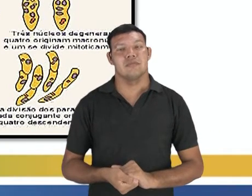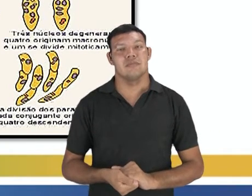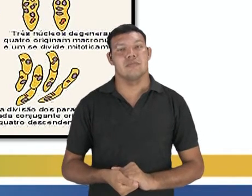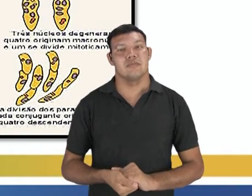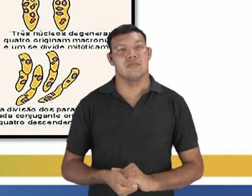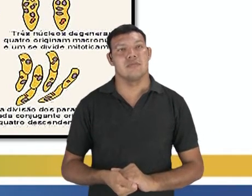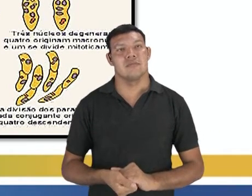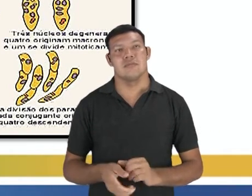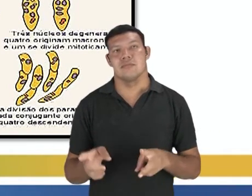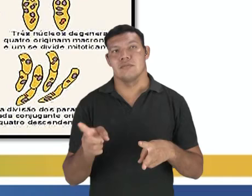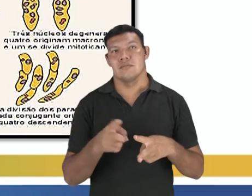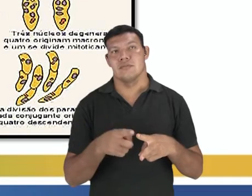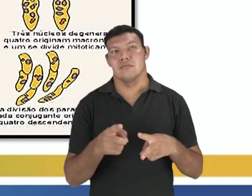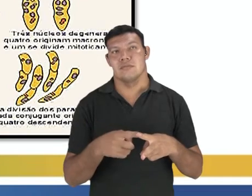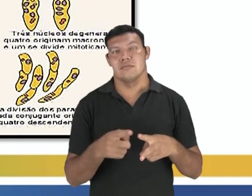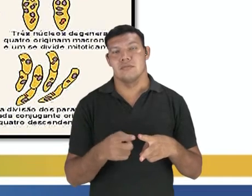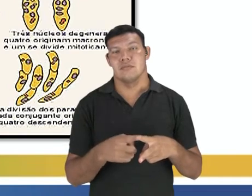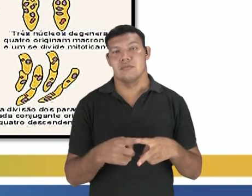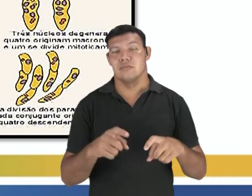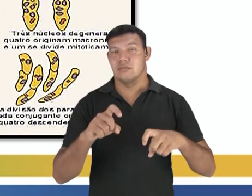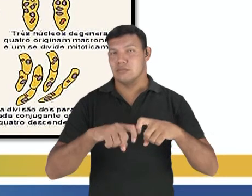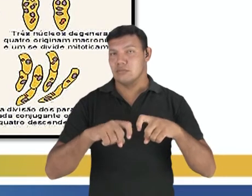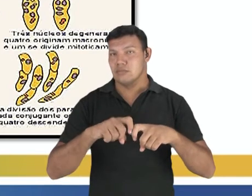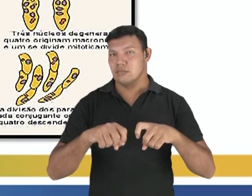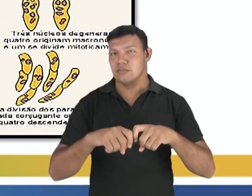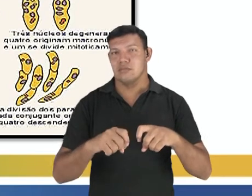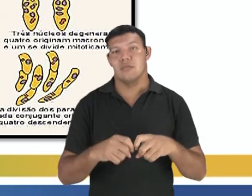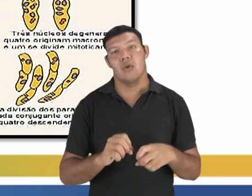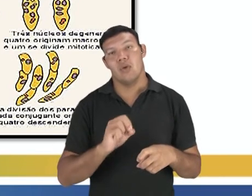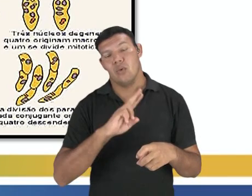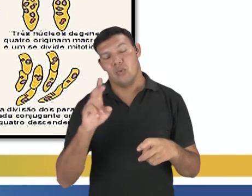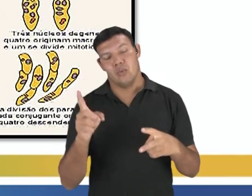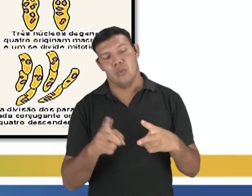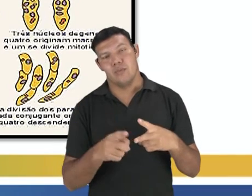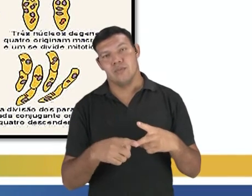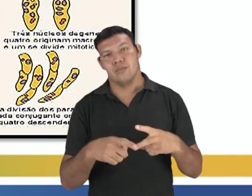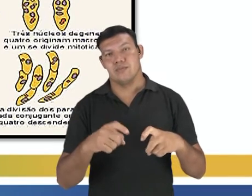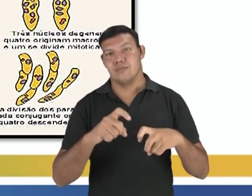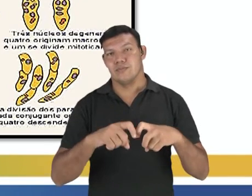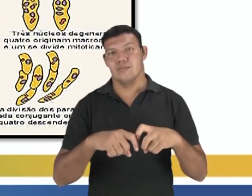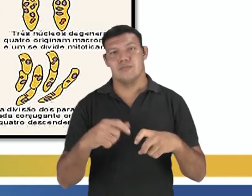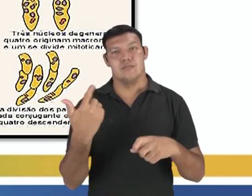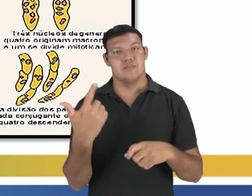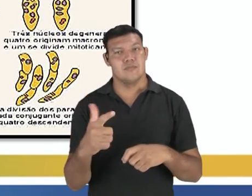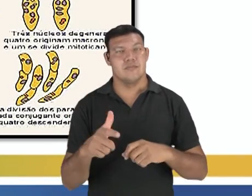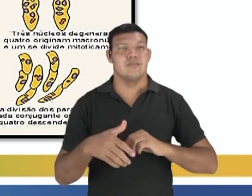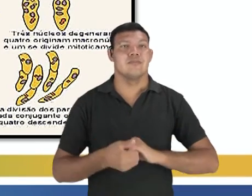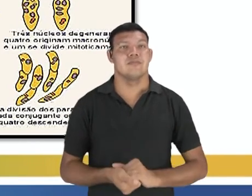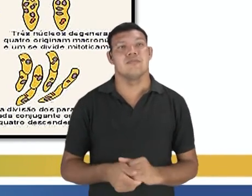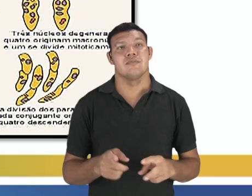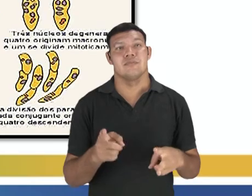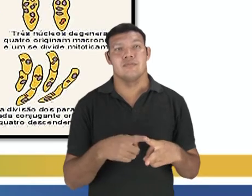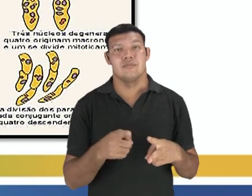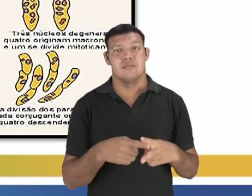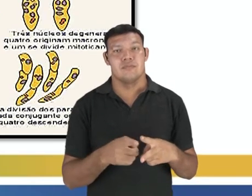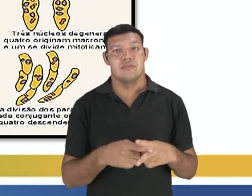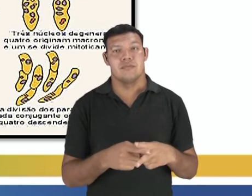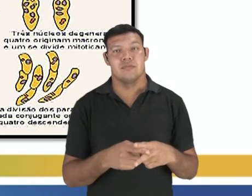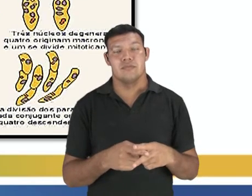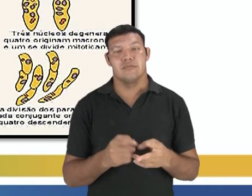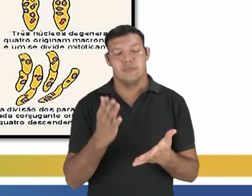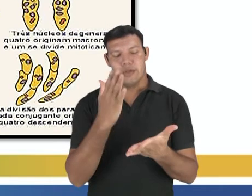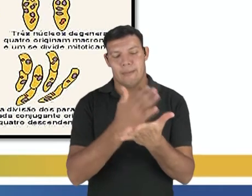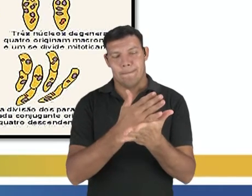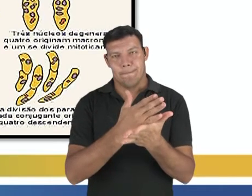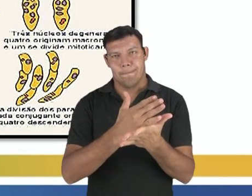protozoários podem ter reprodução sexuada ou assexuada. Na reprodução assexuada, a gente pode citar a divisão